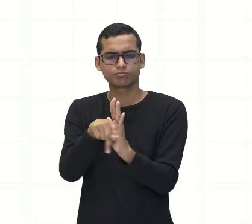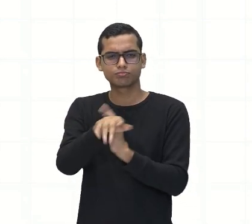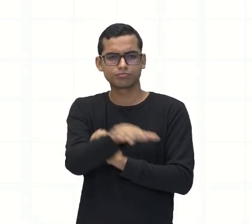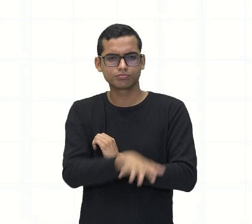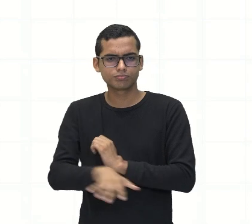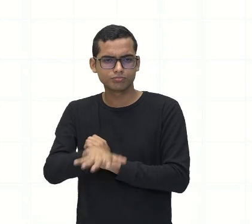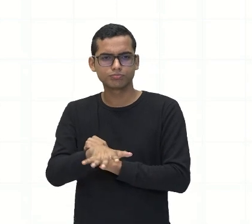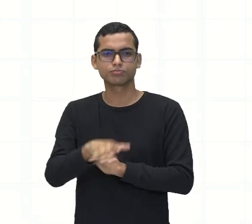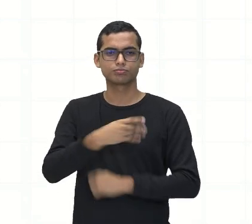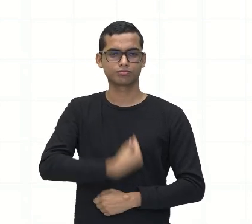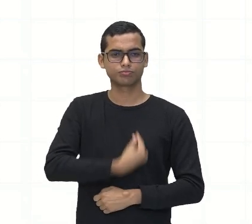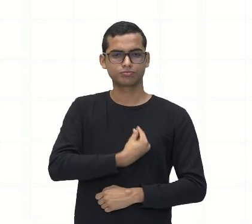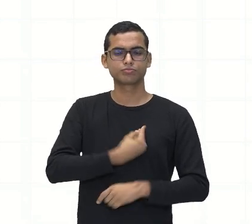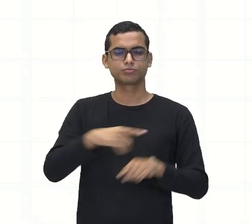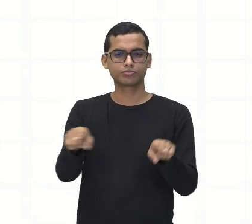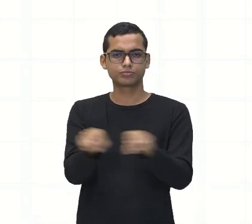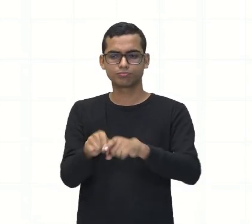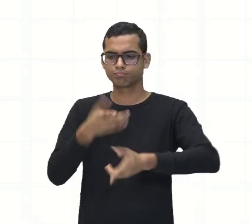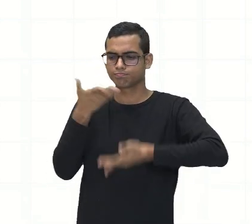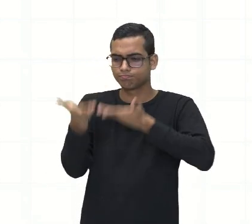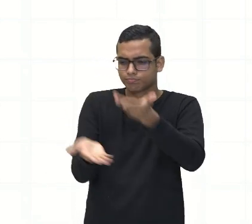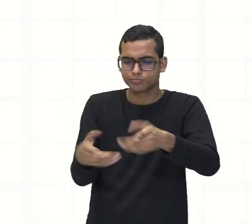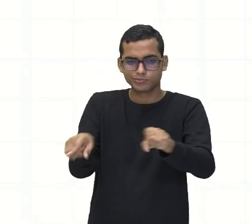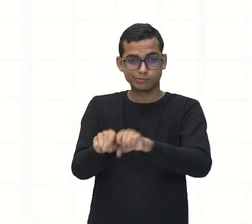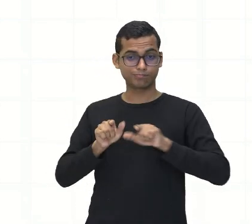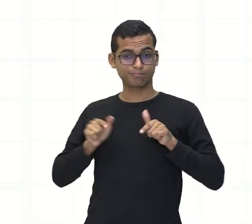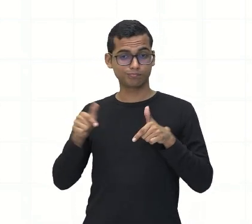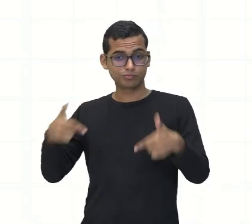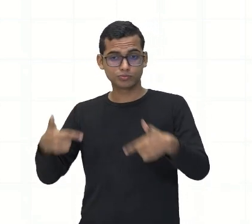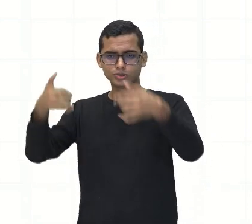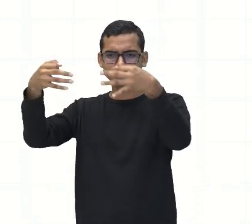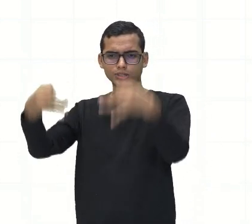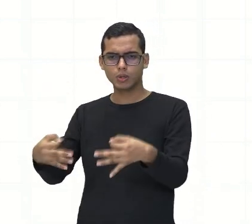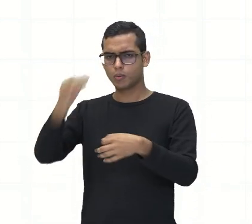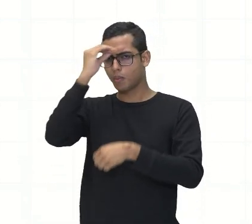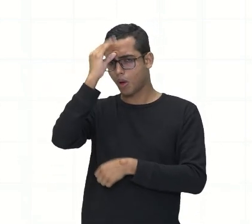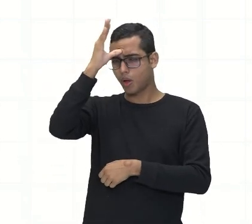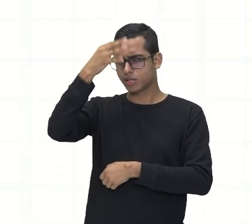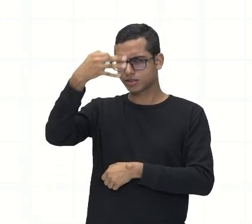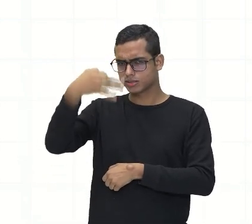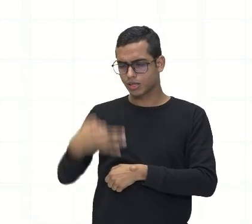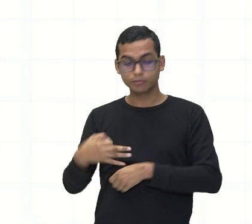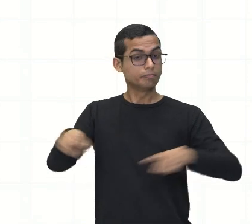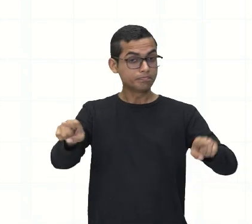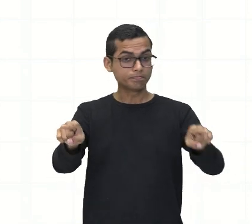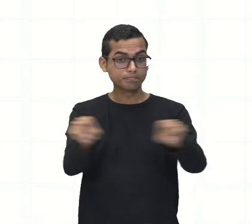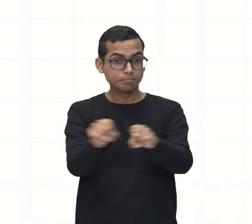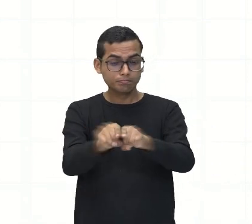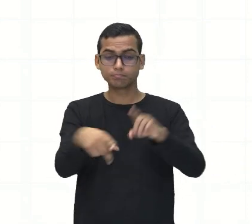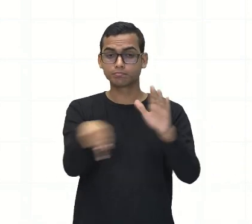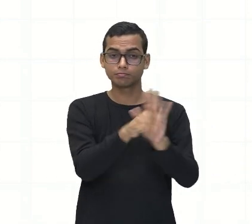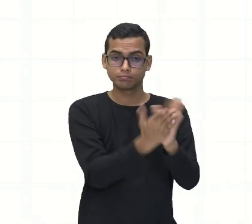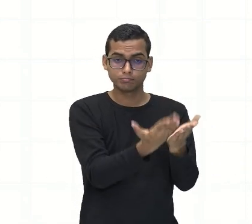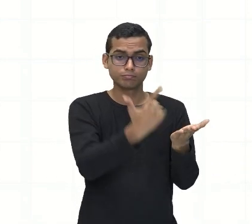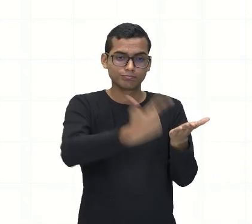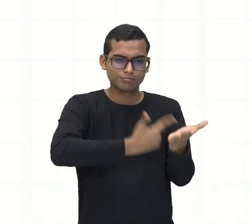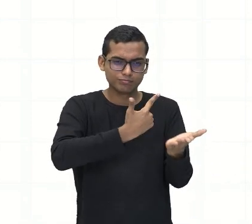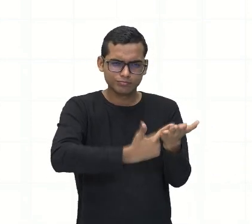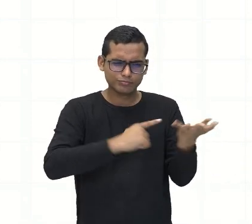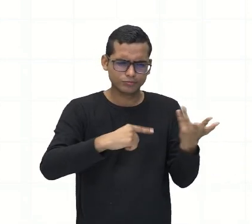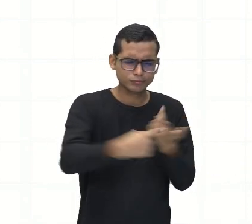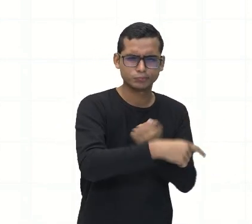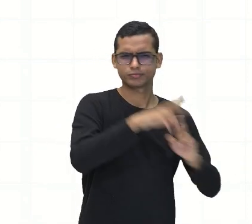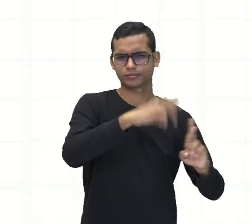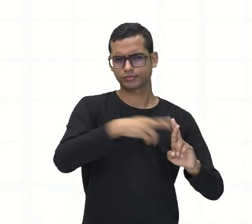de fazer o bem sem ver a quem, fazer as coisas com sabedoria e justiça, os escritos sagrados das várias tradições religiosas,